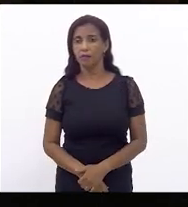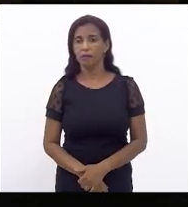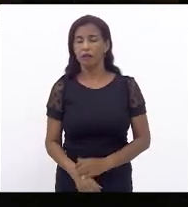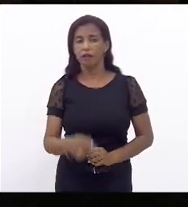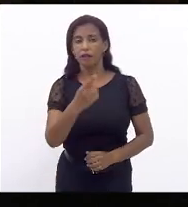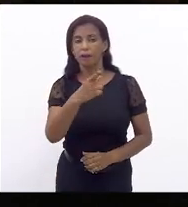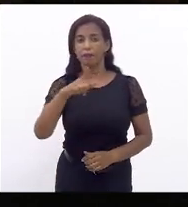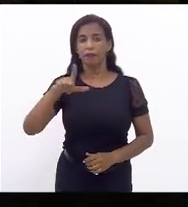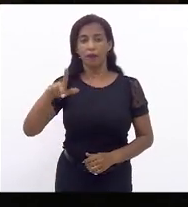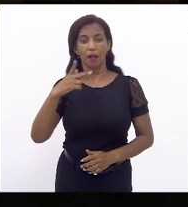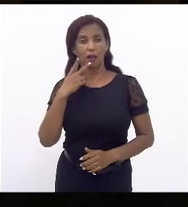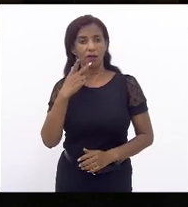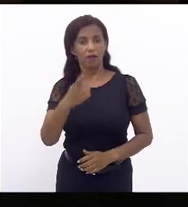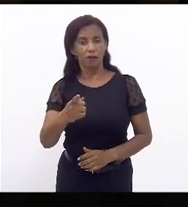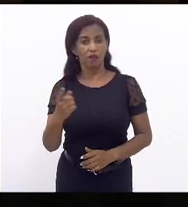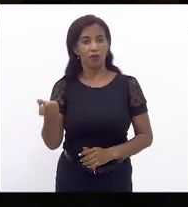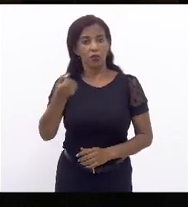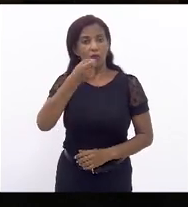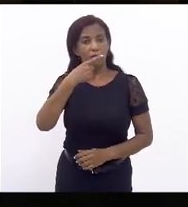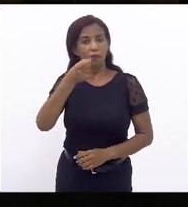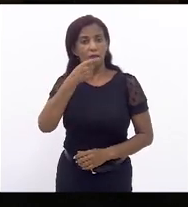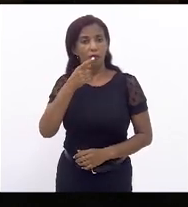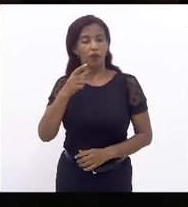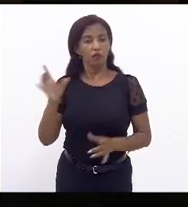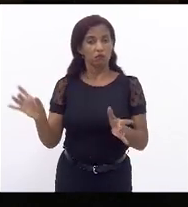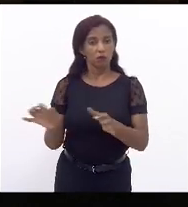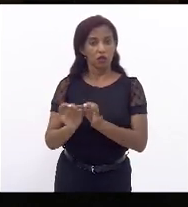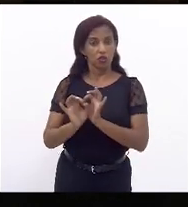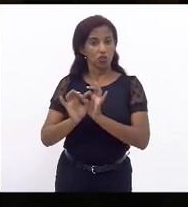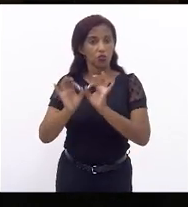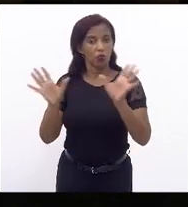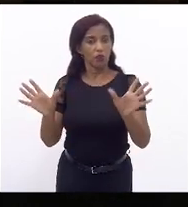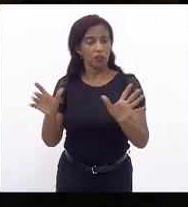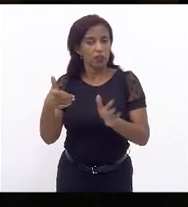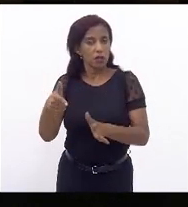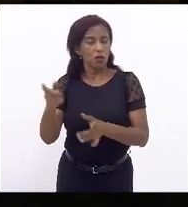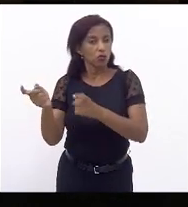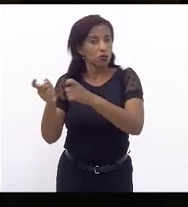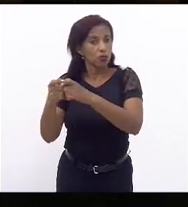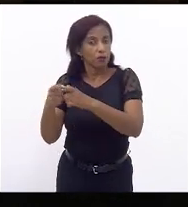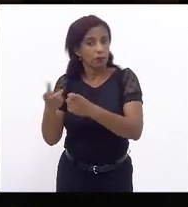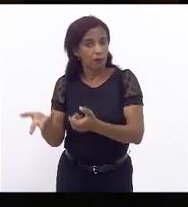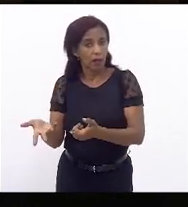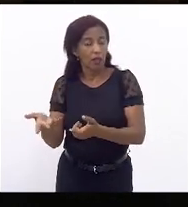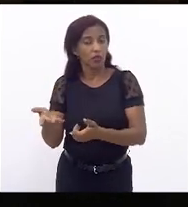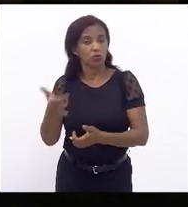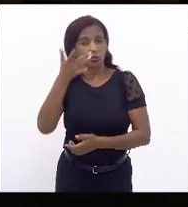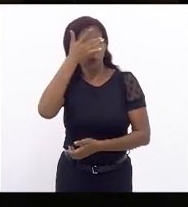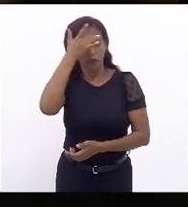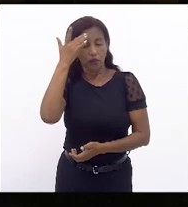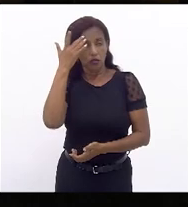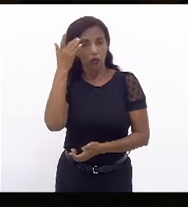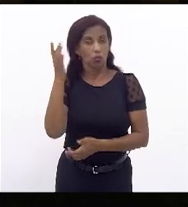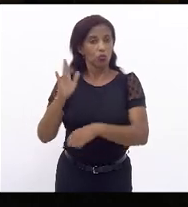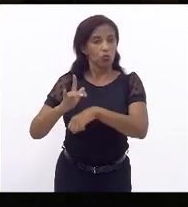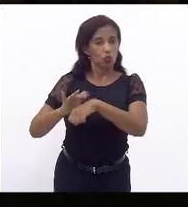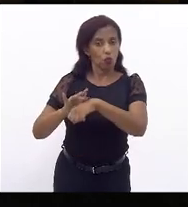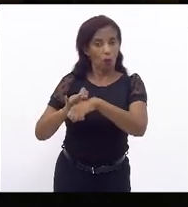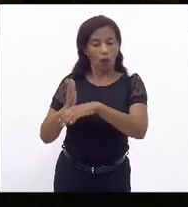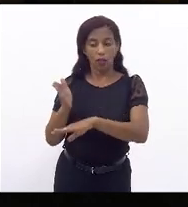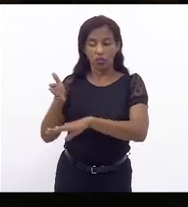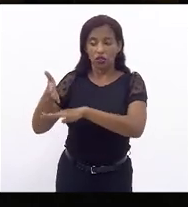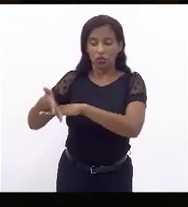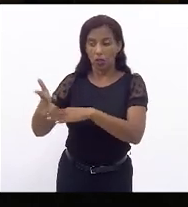O PL dizia que o medicamento estaria à disposição de médicos e pacientes que, chegando a um